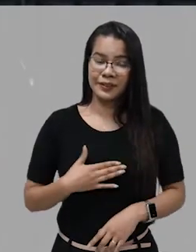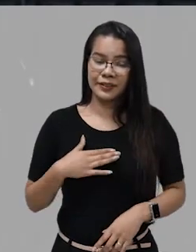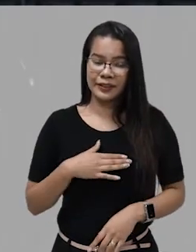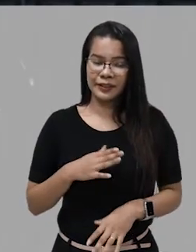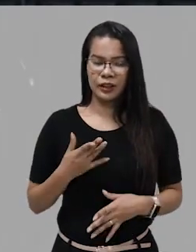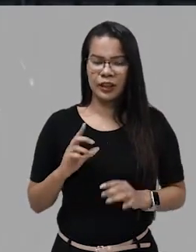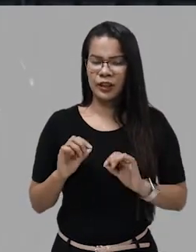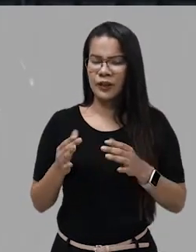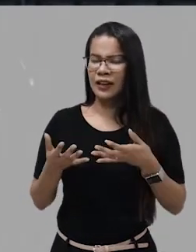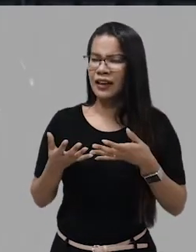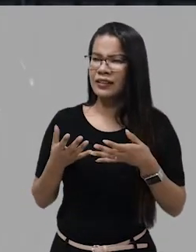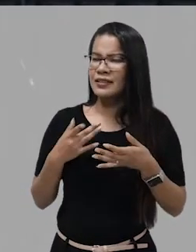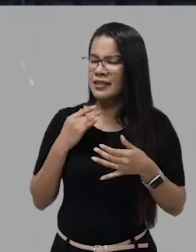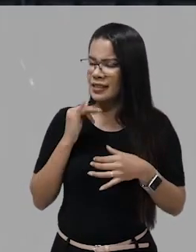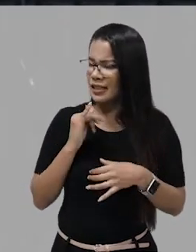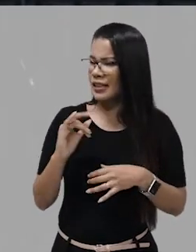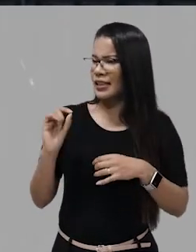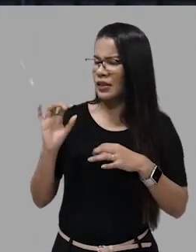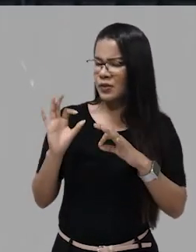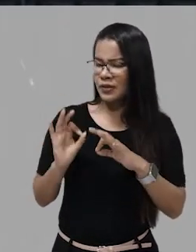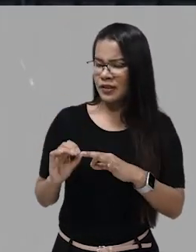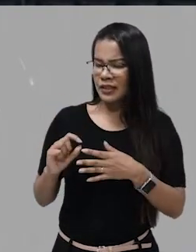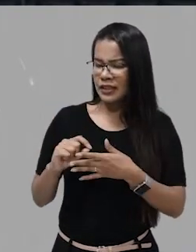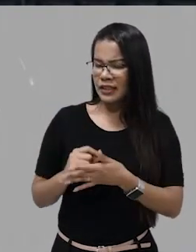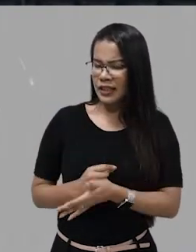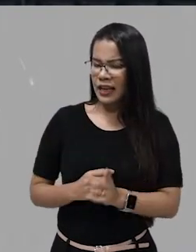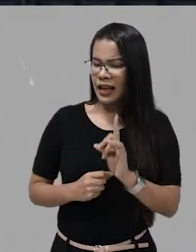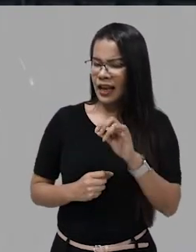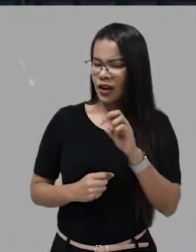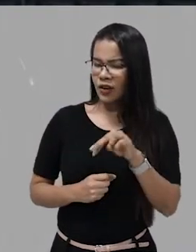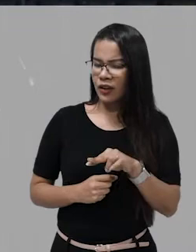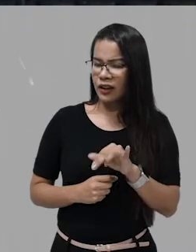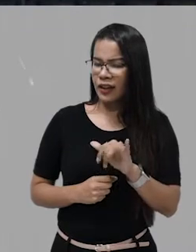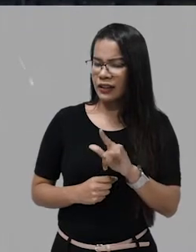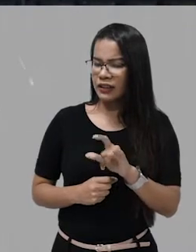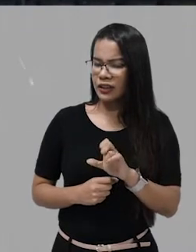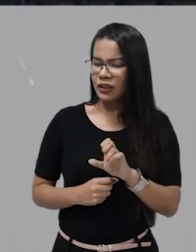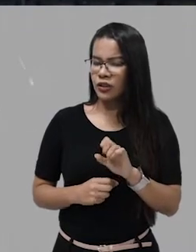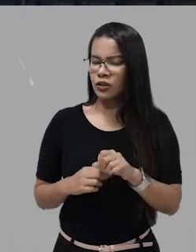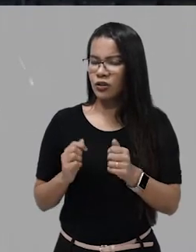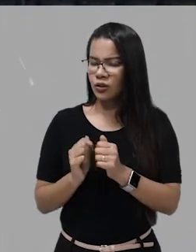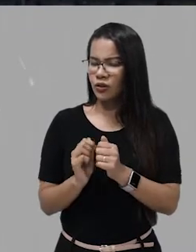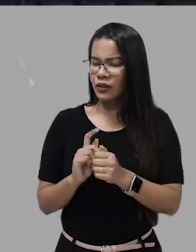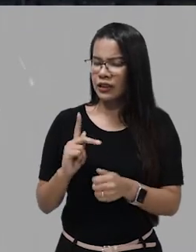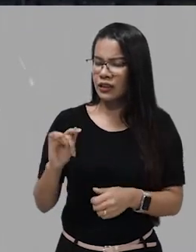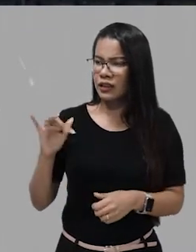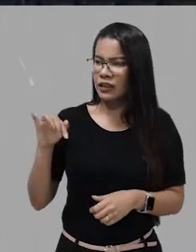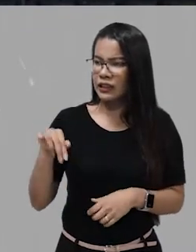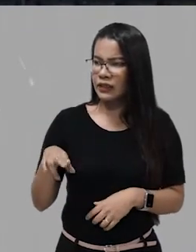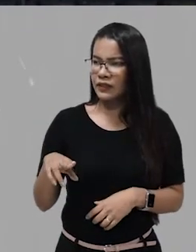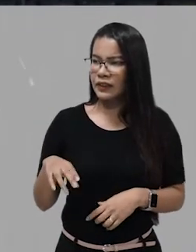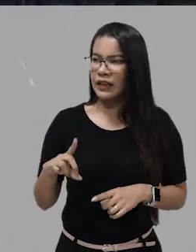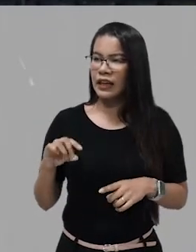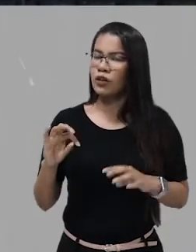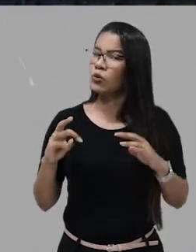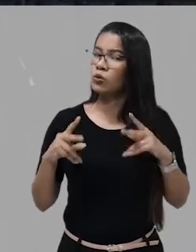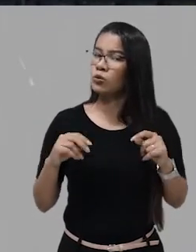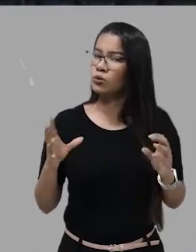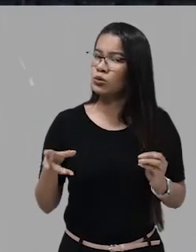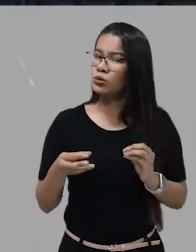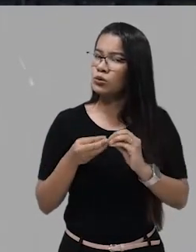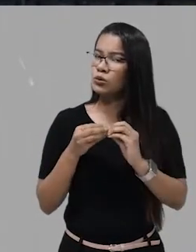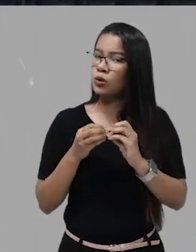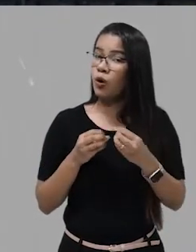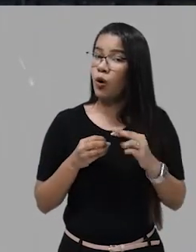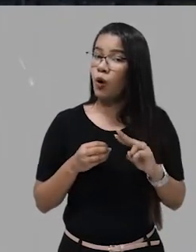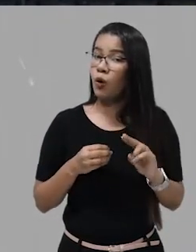quer dizer que a forma correta de escrever é online com hífen? E aí? É online tudo junto